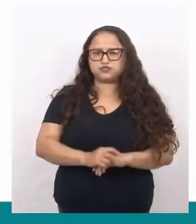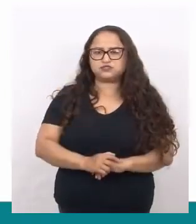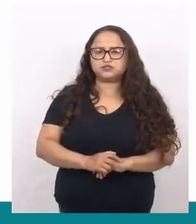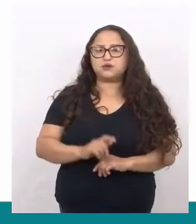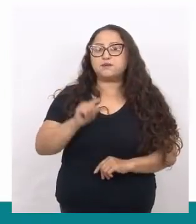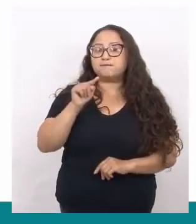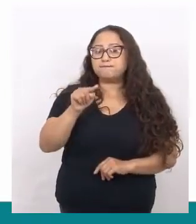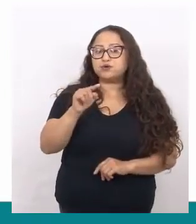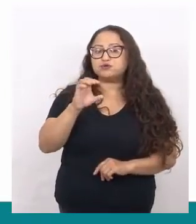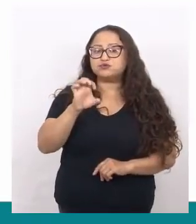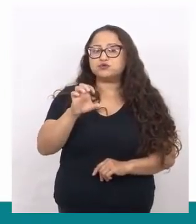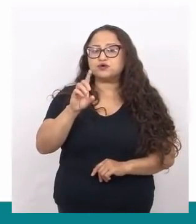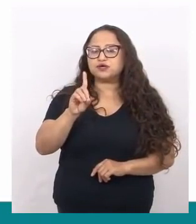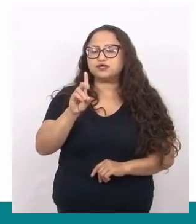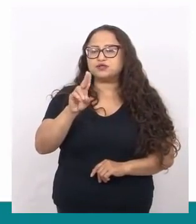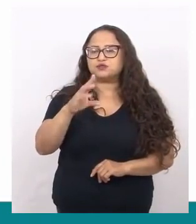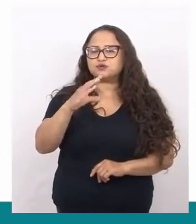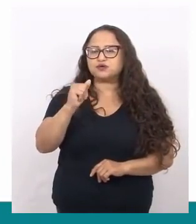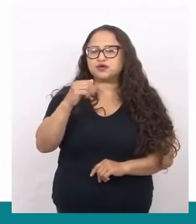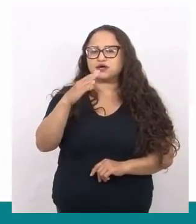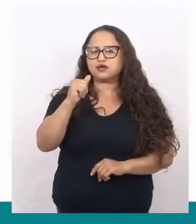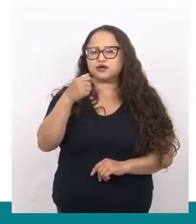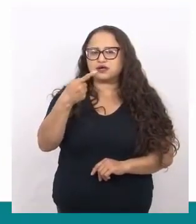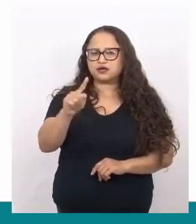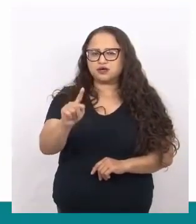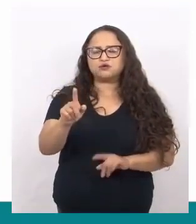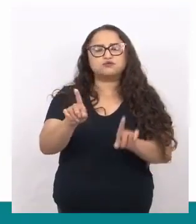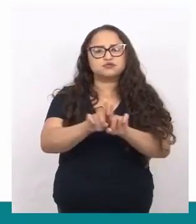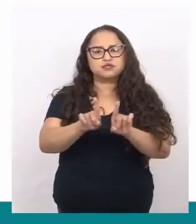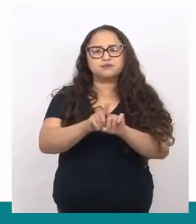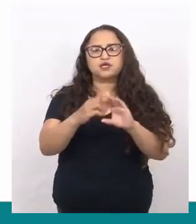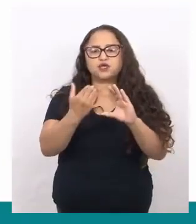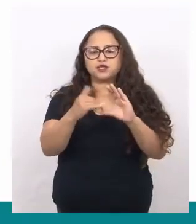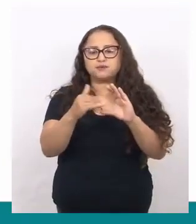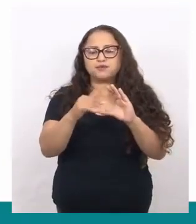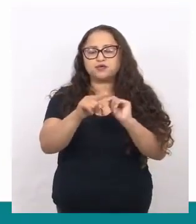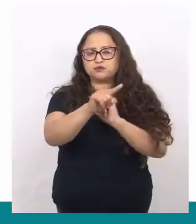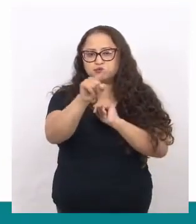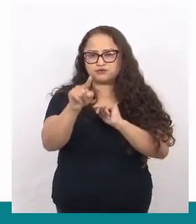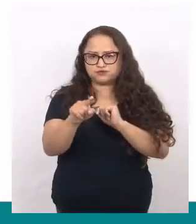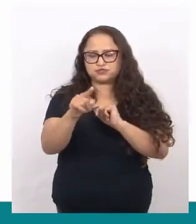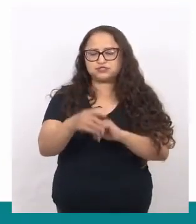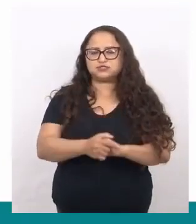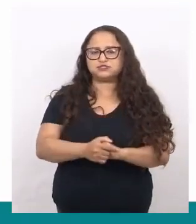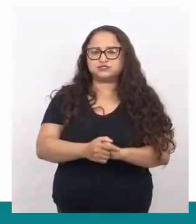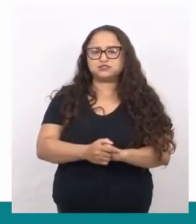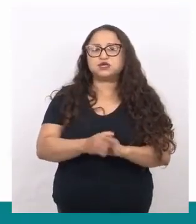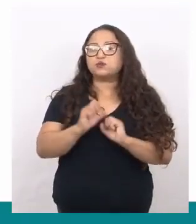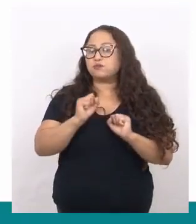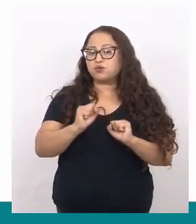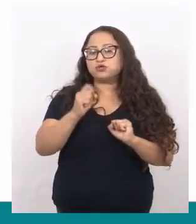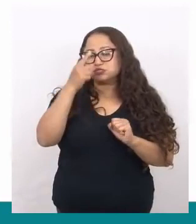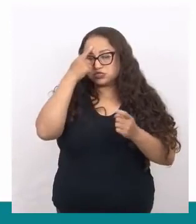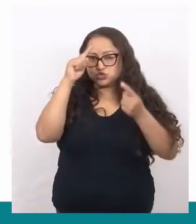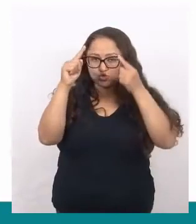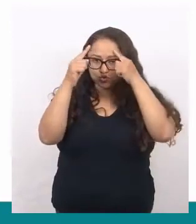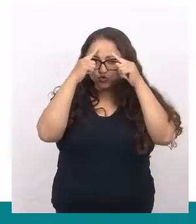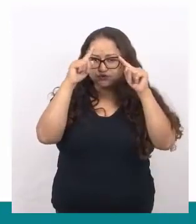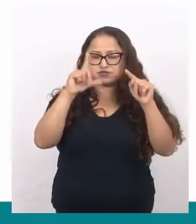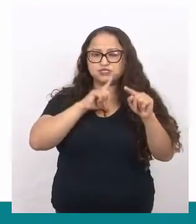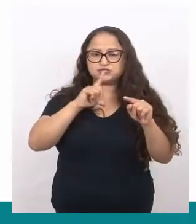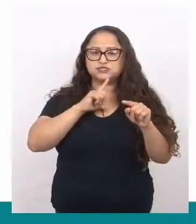atendimento.educacau, para as diretorias de ensino, fica também aquele e-mail que foi encaminhado para vocês com o